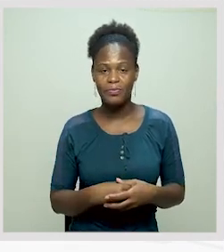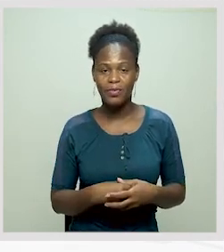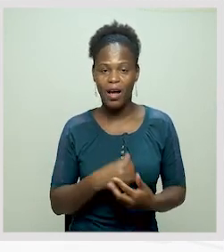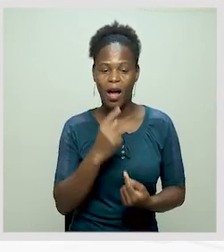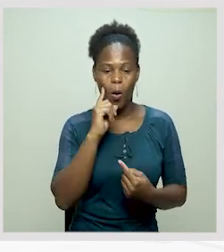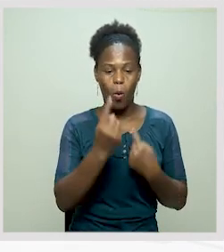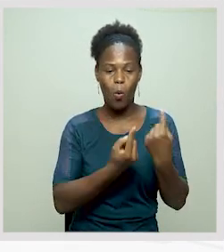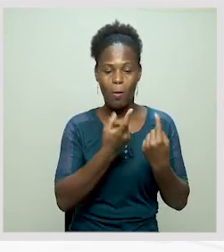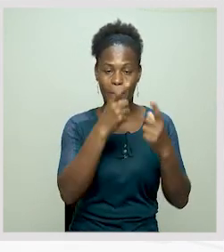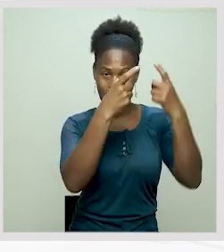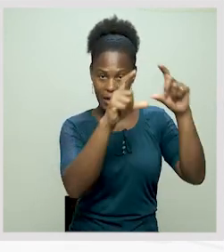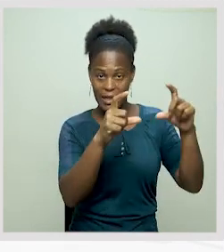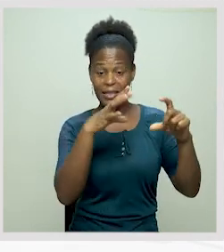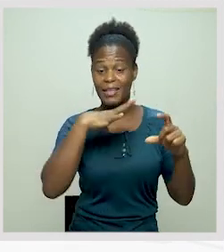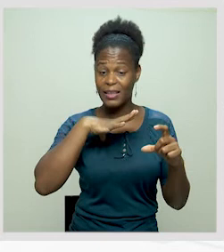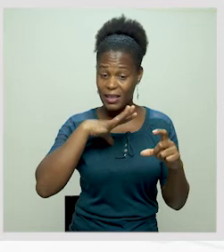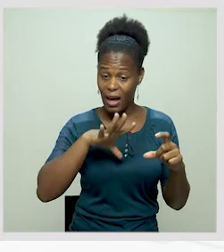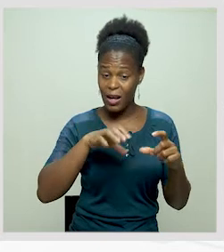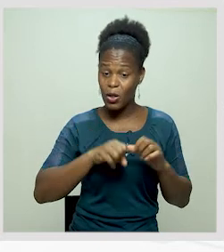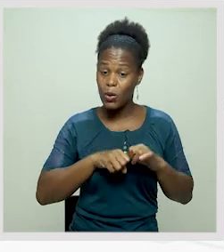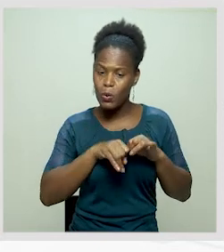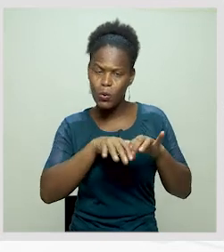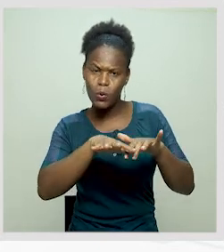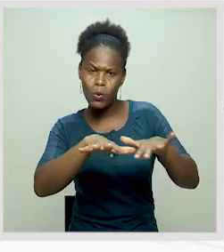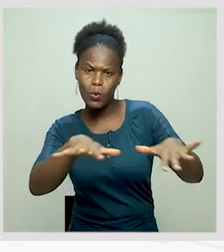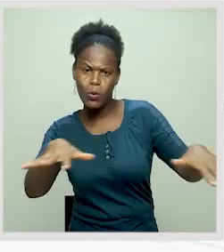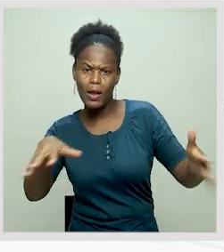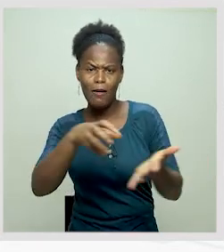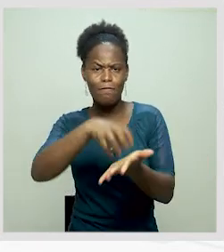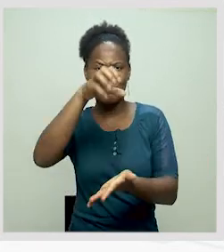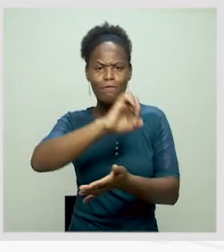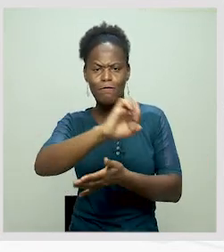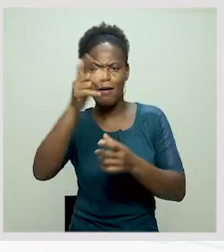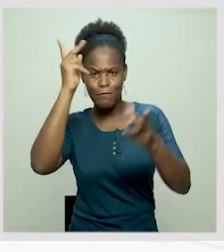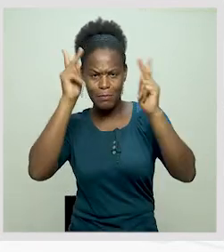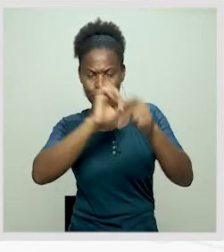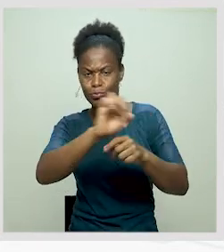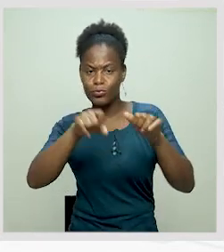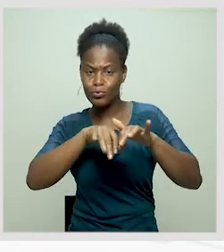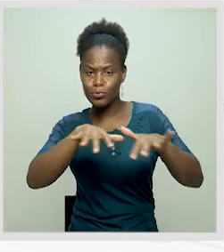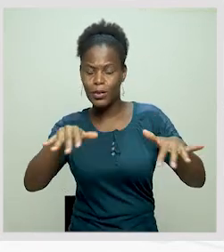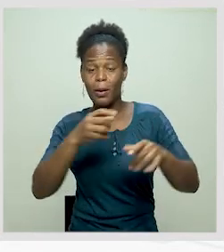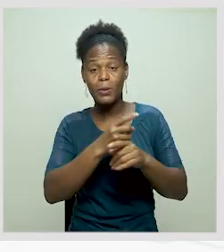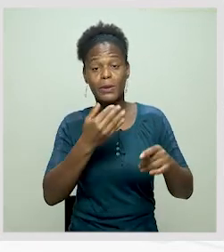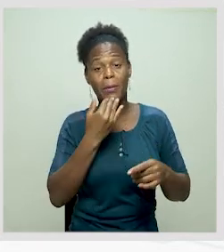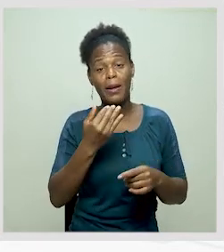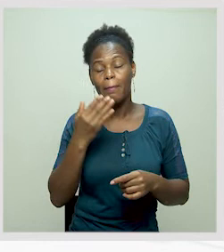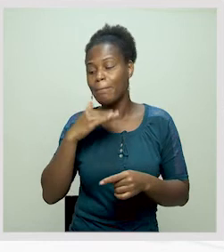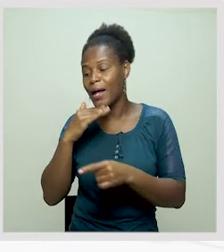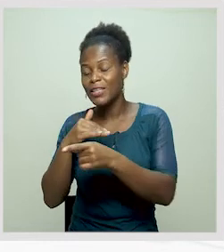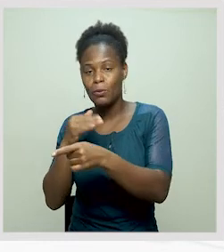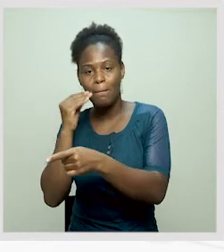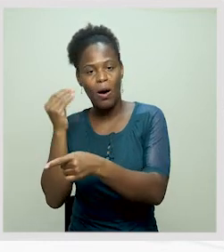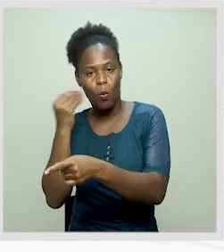Uma determinada empresa pretende expandir as suas instalações. Para isso, pediu um empréstimo a